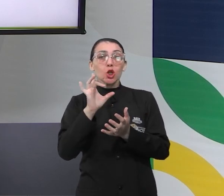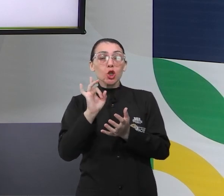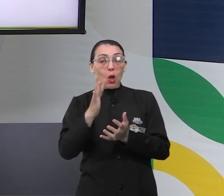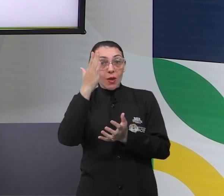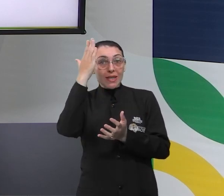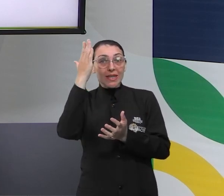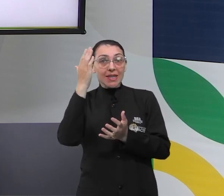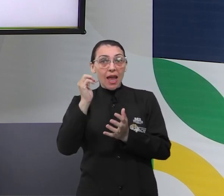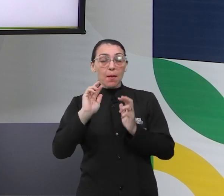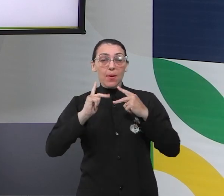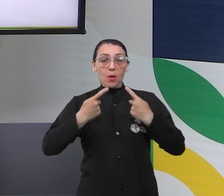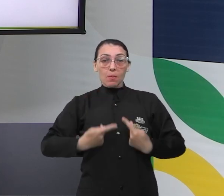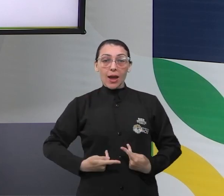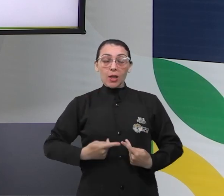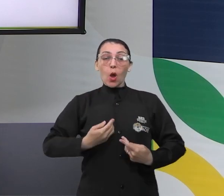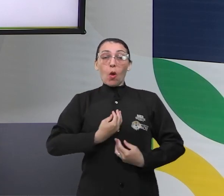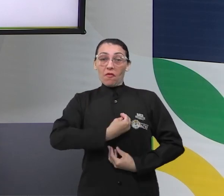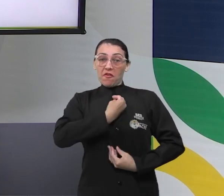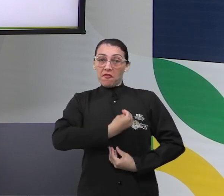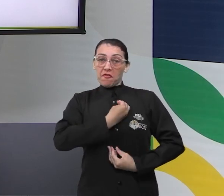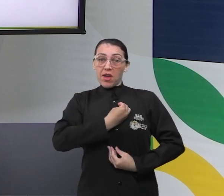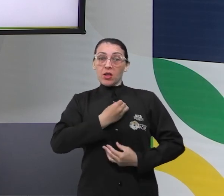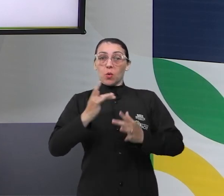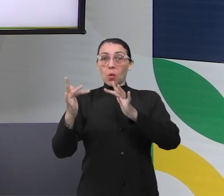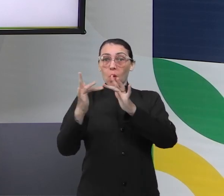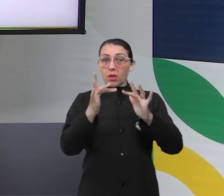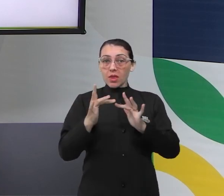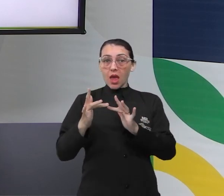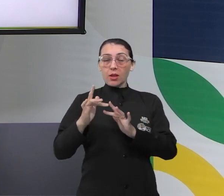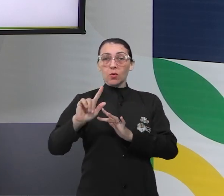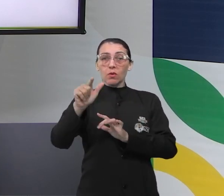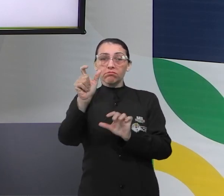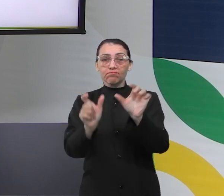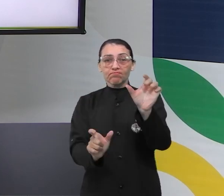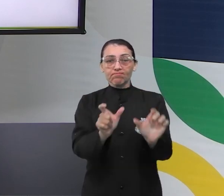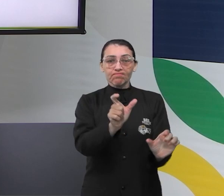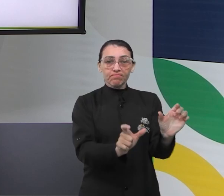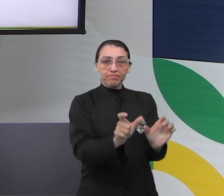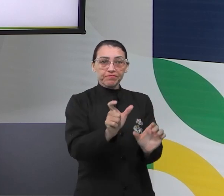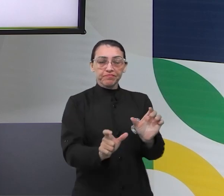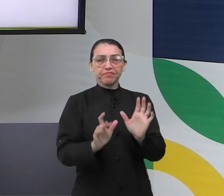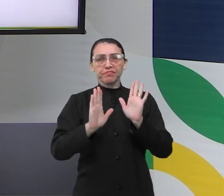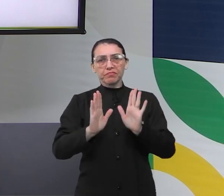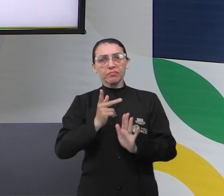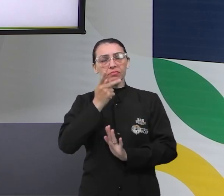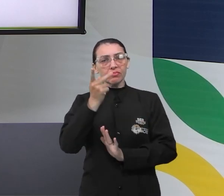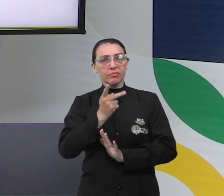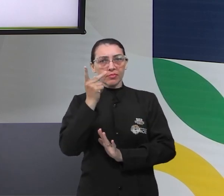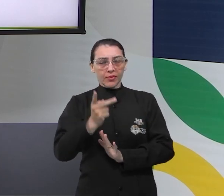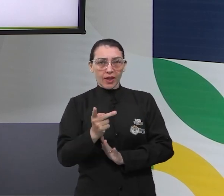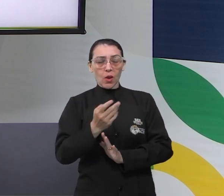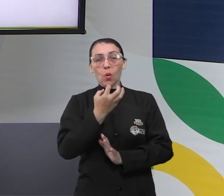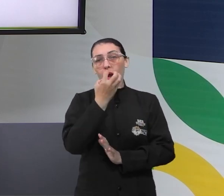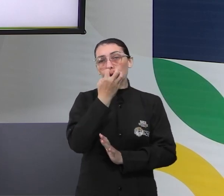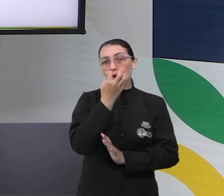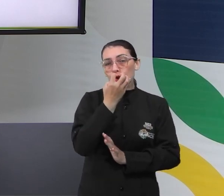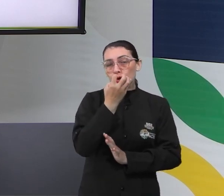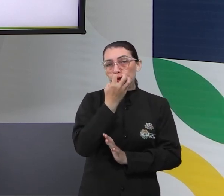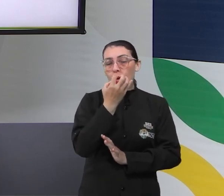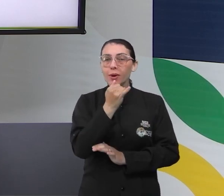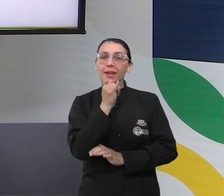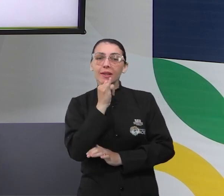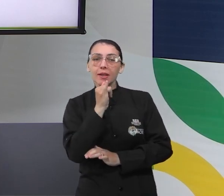humaniza no convívio com outros seres humanos. Eu já falei em mais de uma ocasião que um cão, o